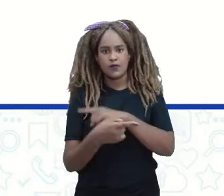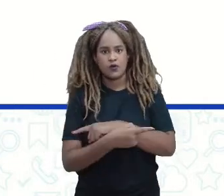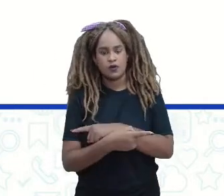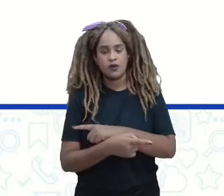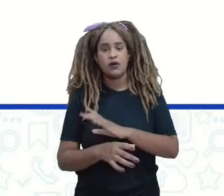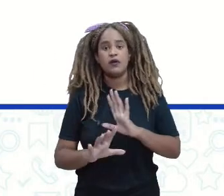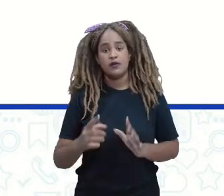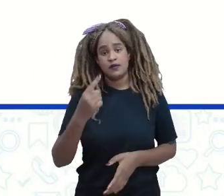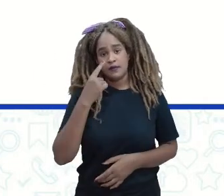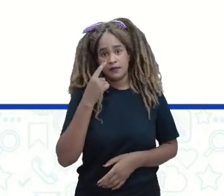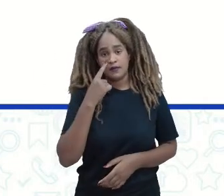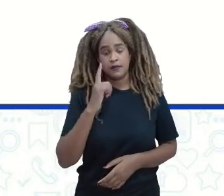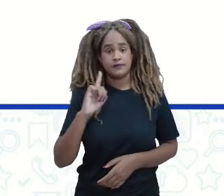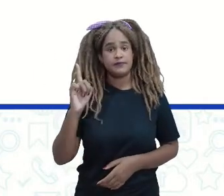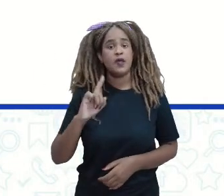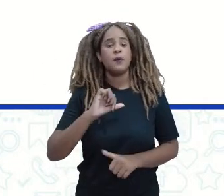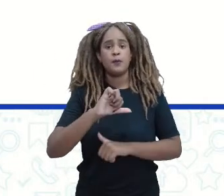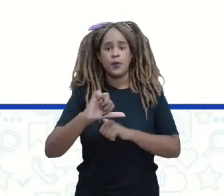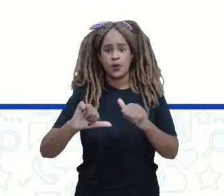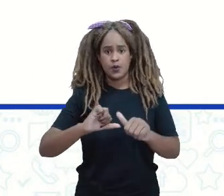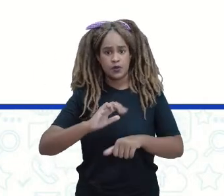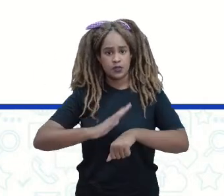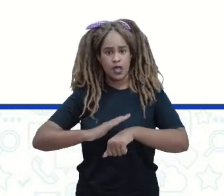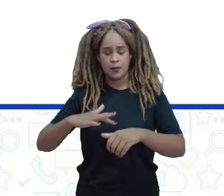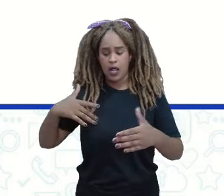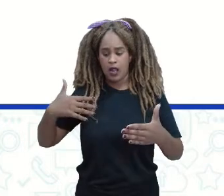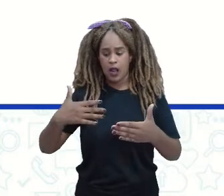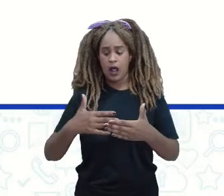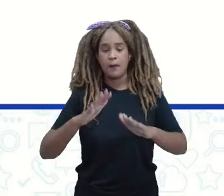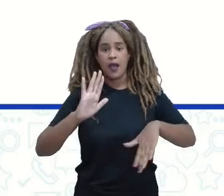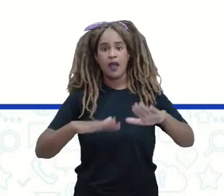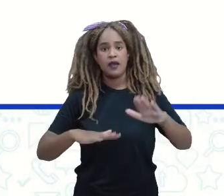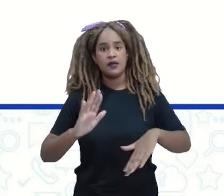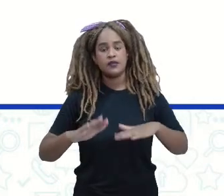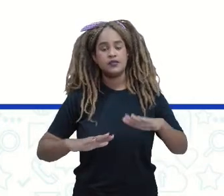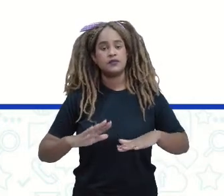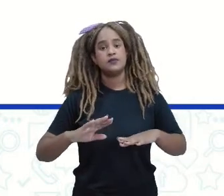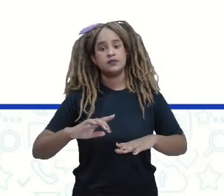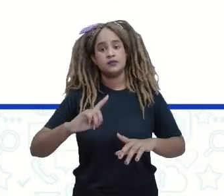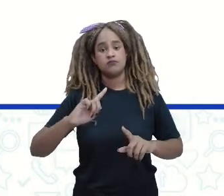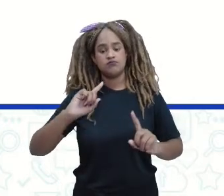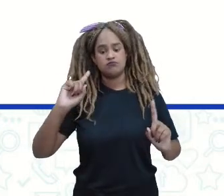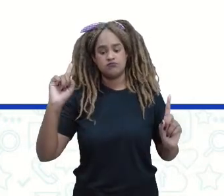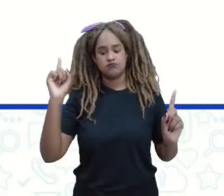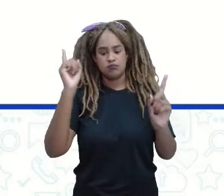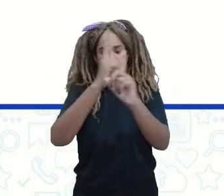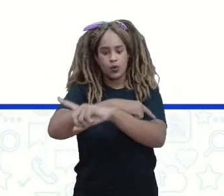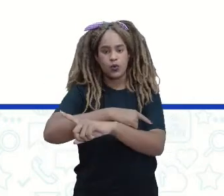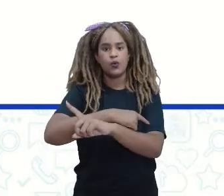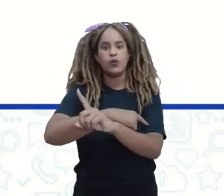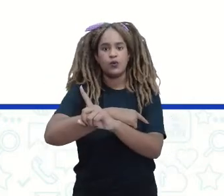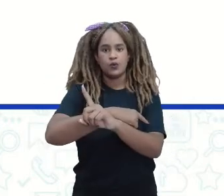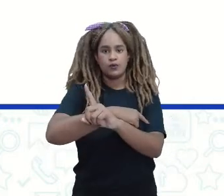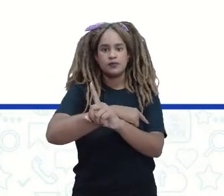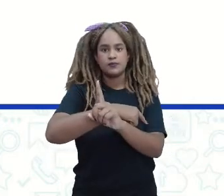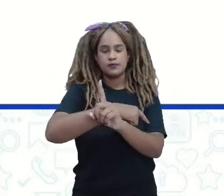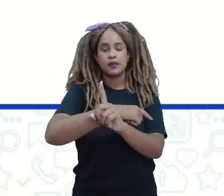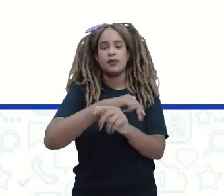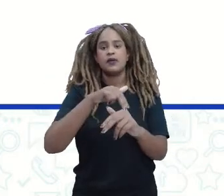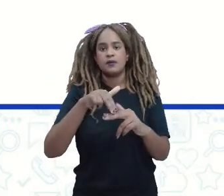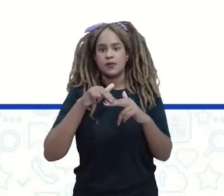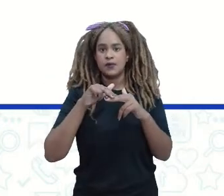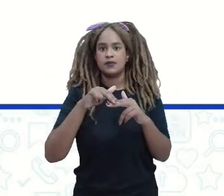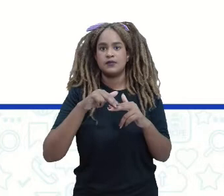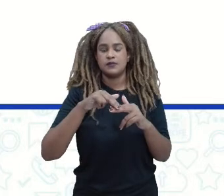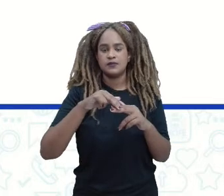muito pouco ao longo do tempo, mas vai chegar um momento que eles vão se inverter. E aí vai cruzar, né? Realmente